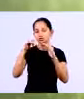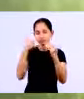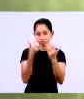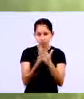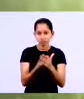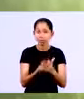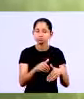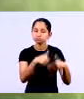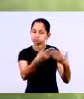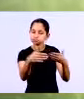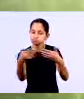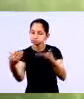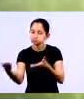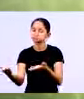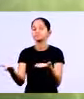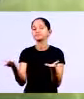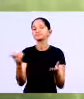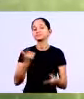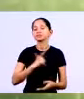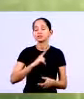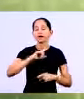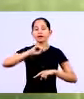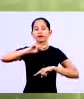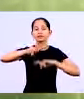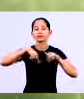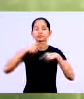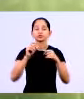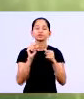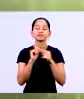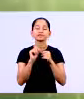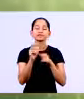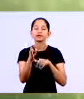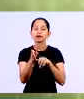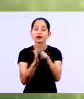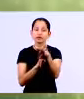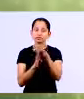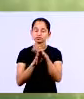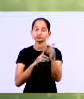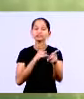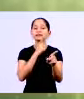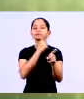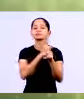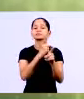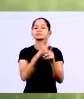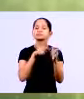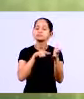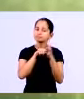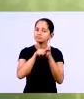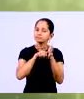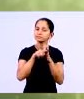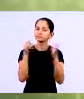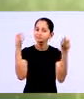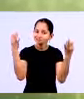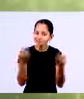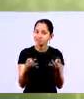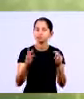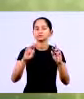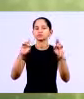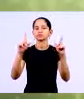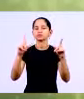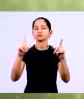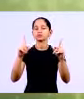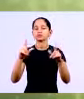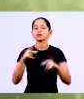vezes utilizam, depois a gente vai dar uma dica de onde a gente entra para ver as diferenças,